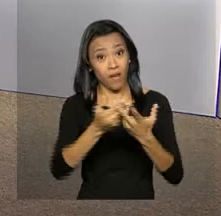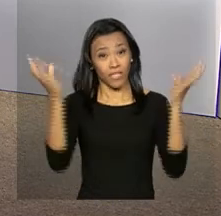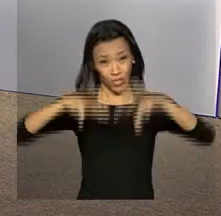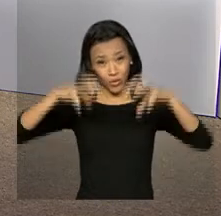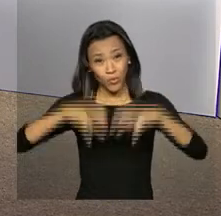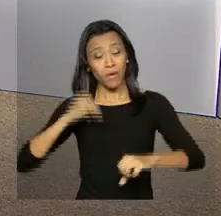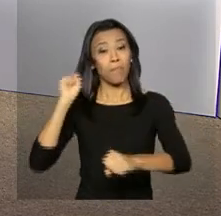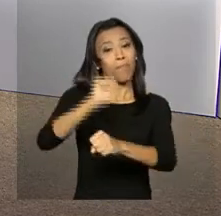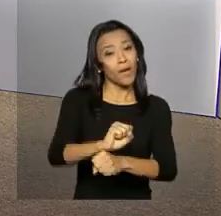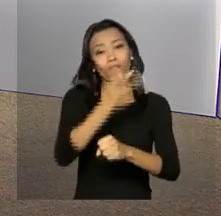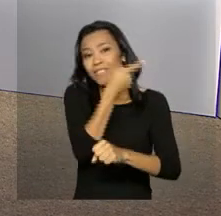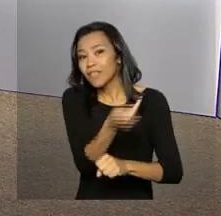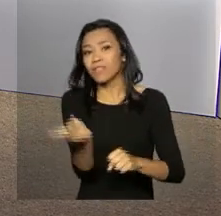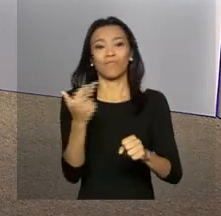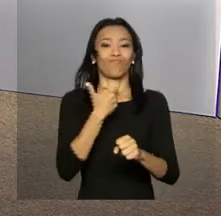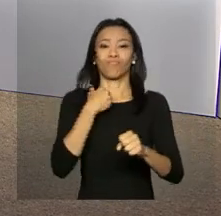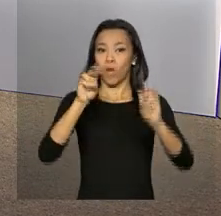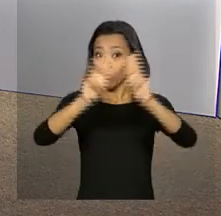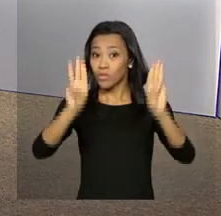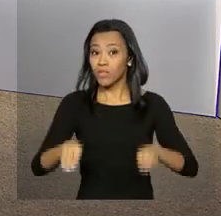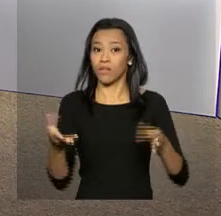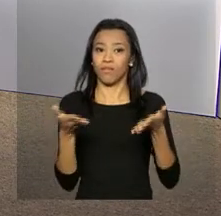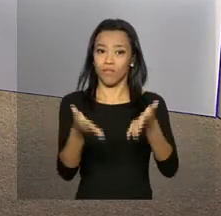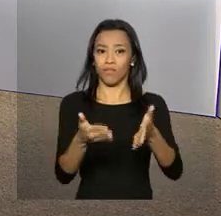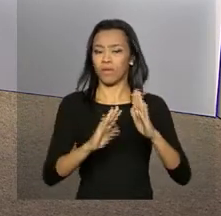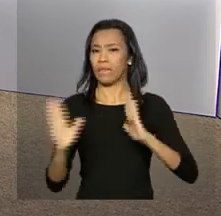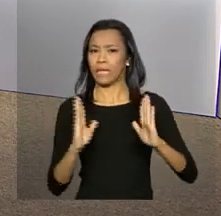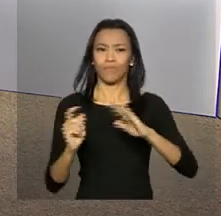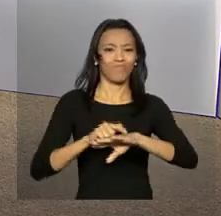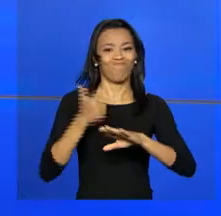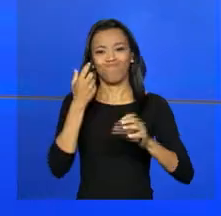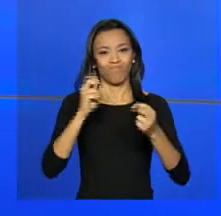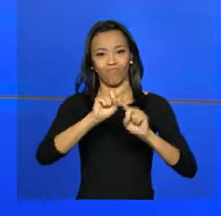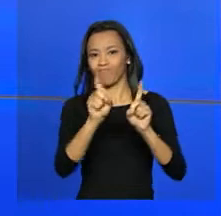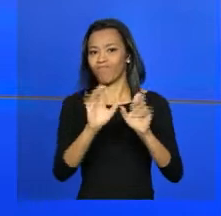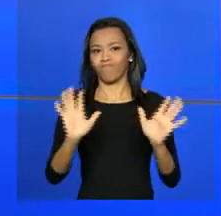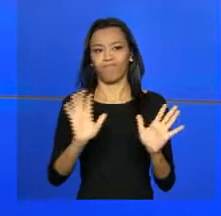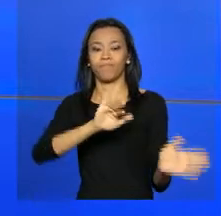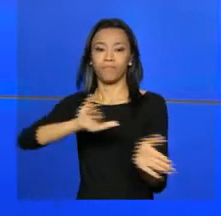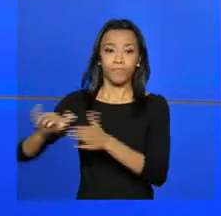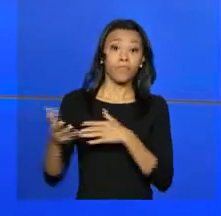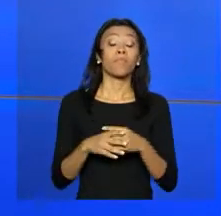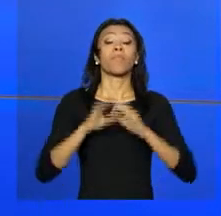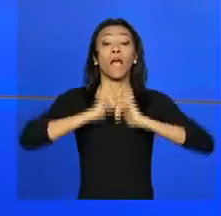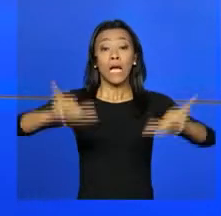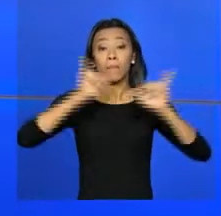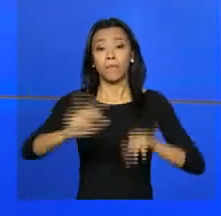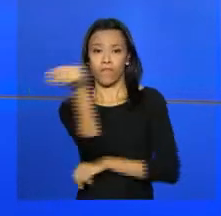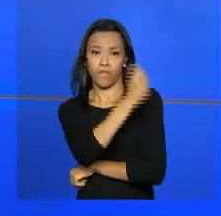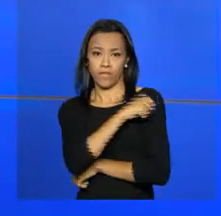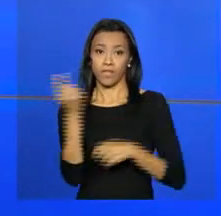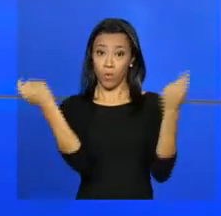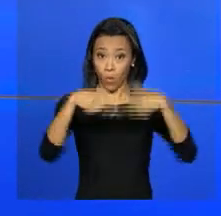suspensa a visitação ao sítio e ao museu por tempo indeterminado. A campanha de vacinação contra a gripe